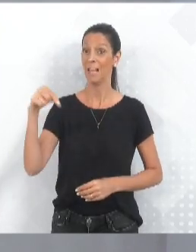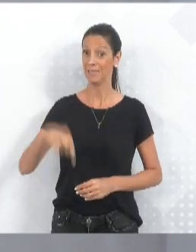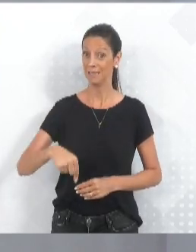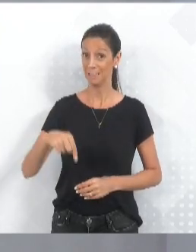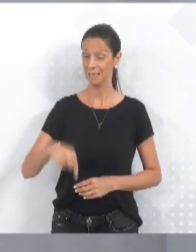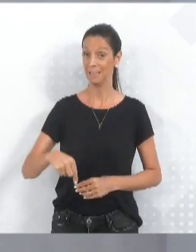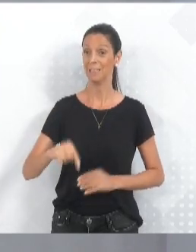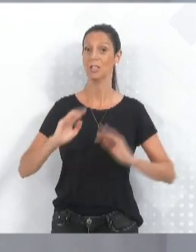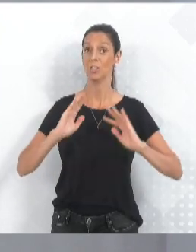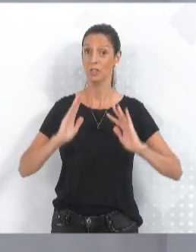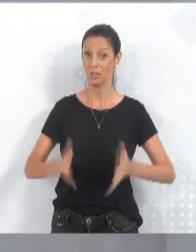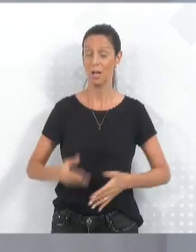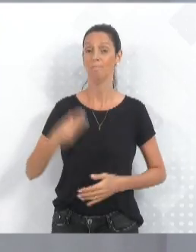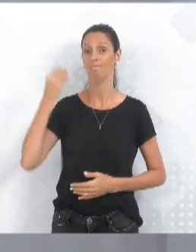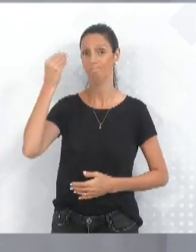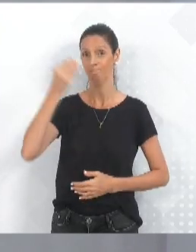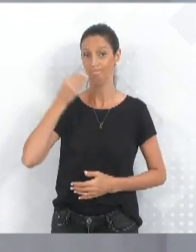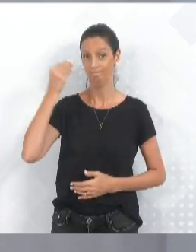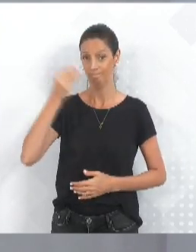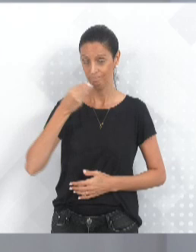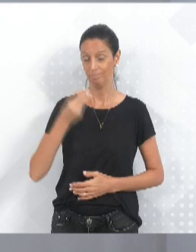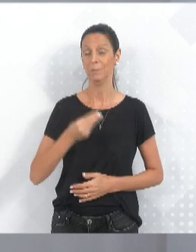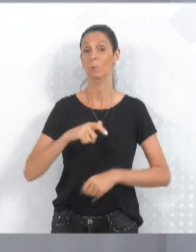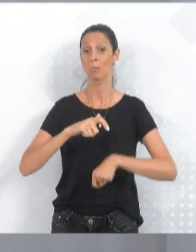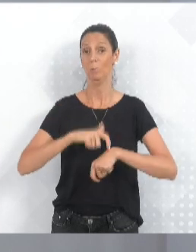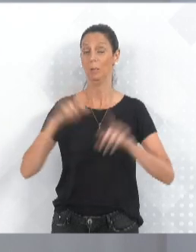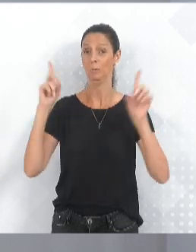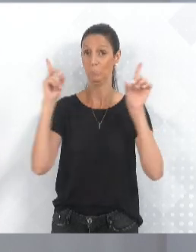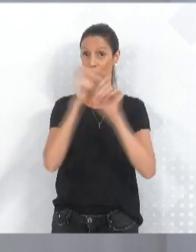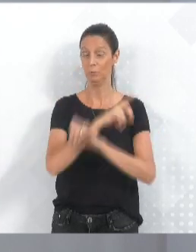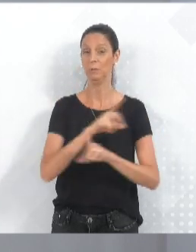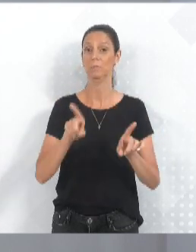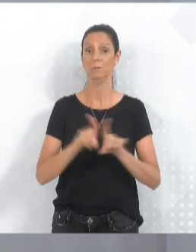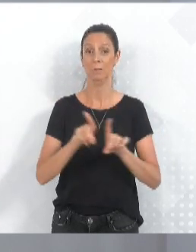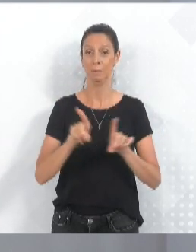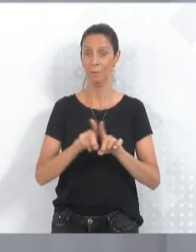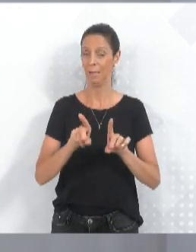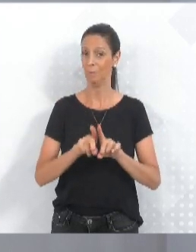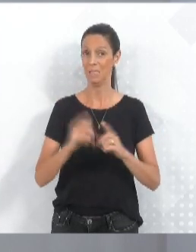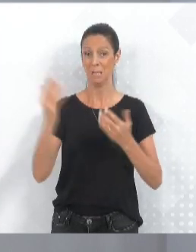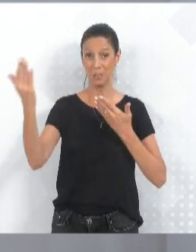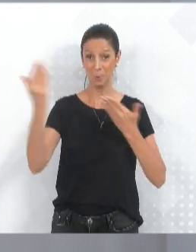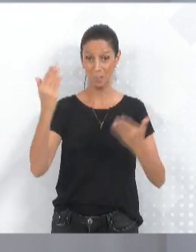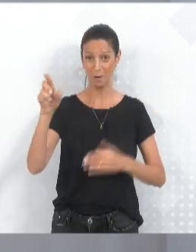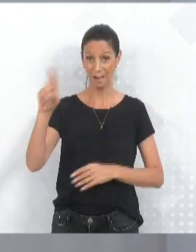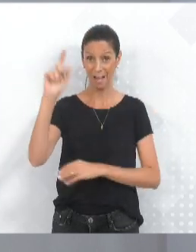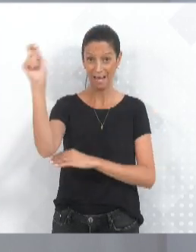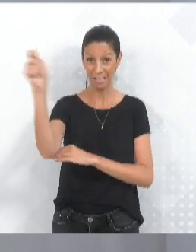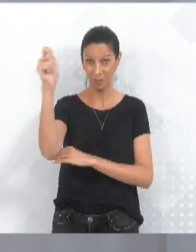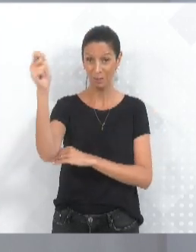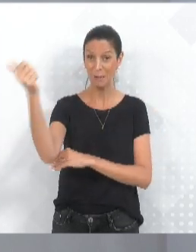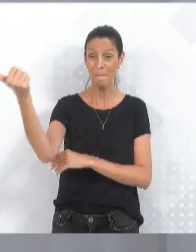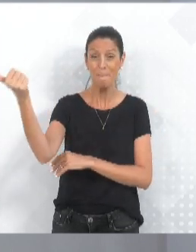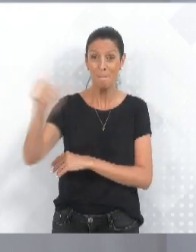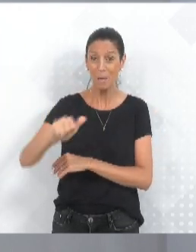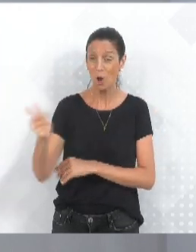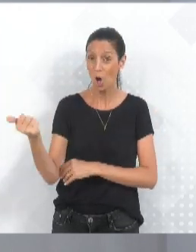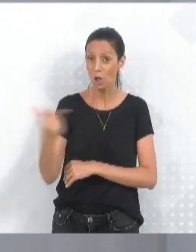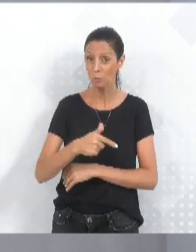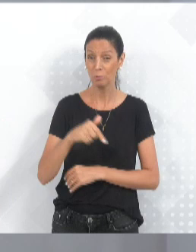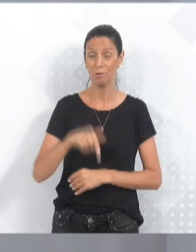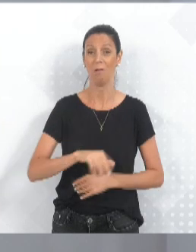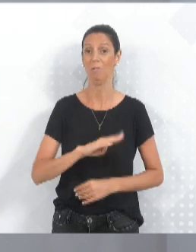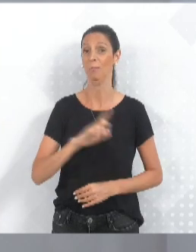passamos por algumas situações difíceis mas realmente nada comparado ao que está acontecendo lá no Rio Grande do